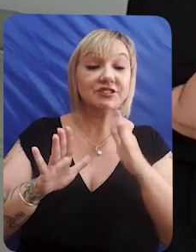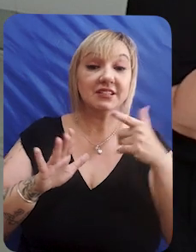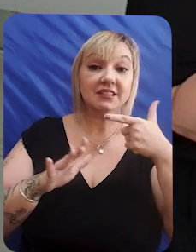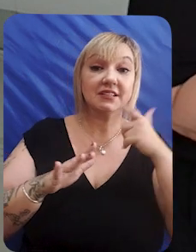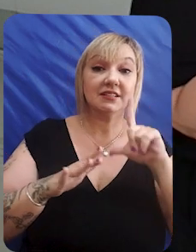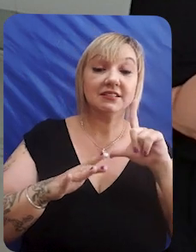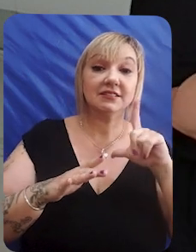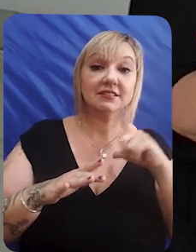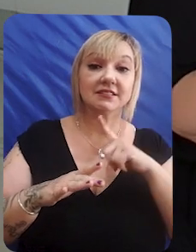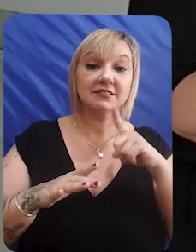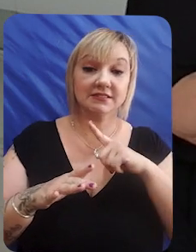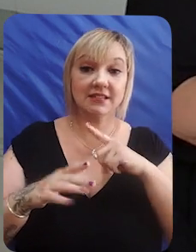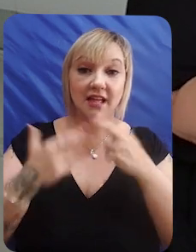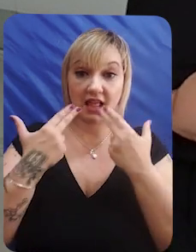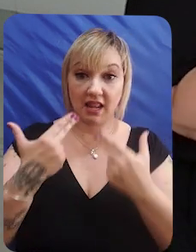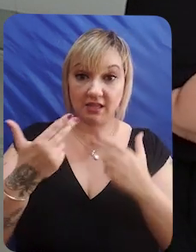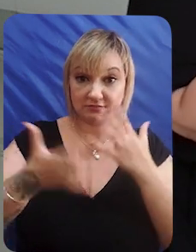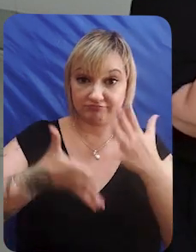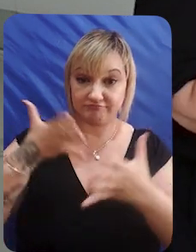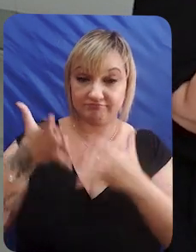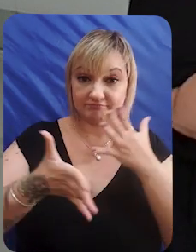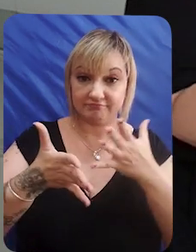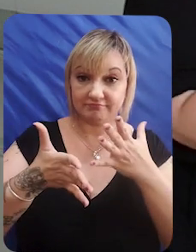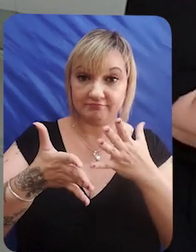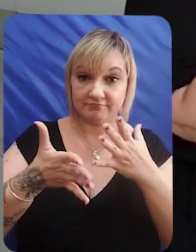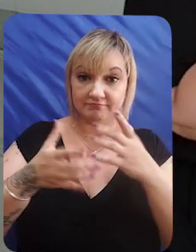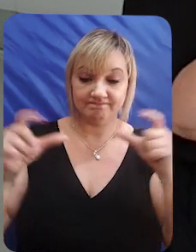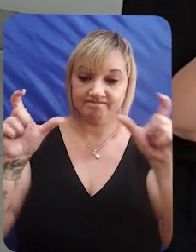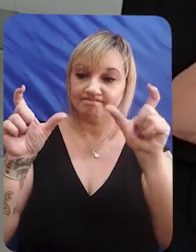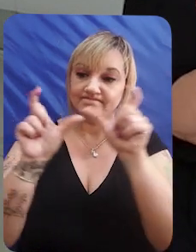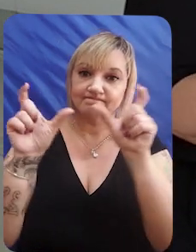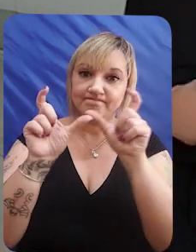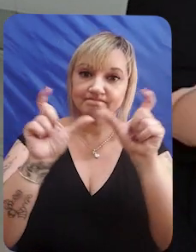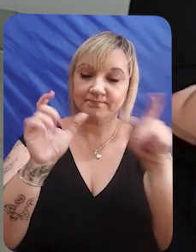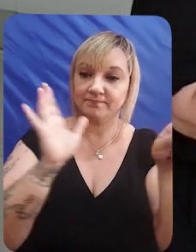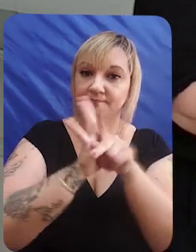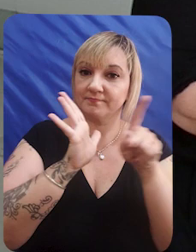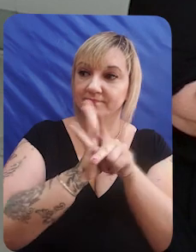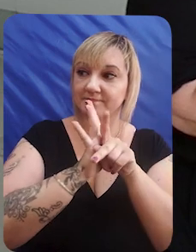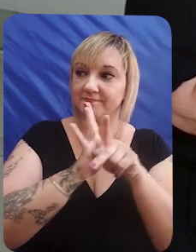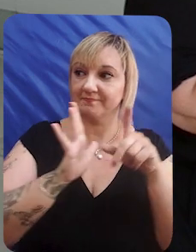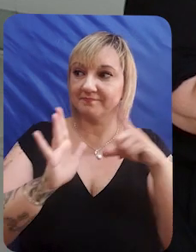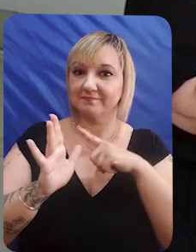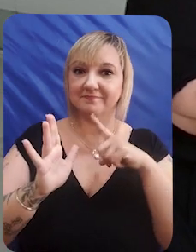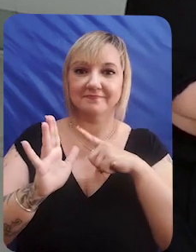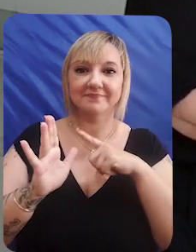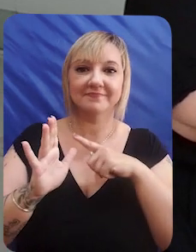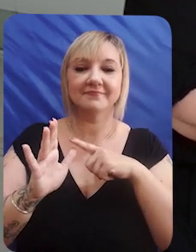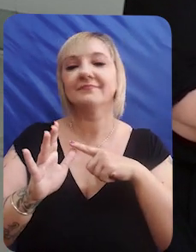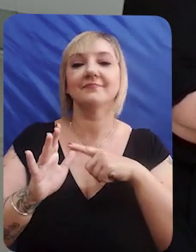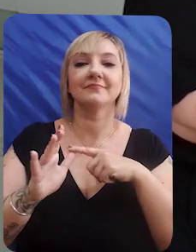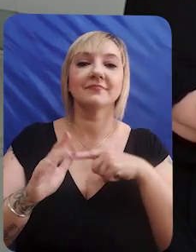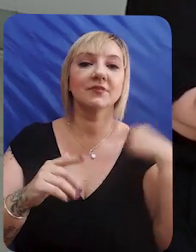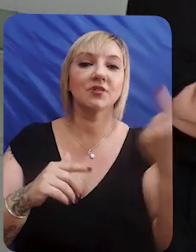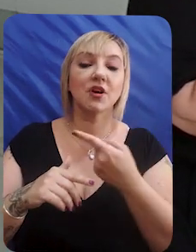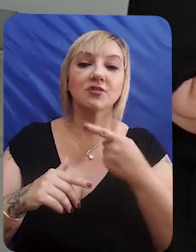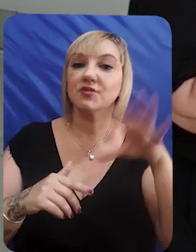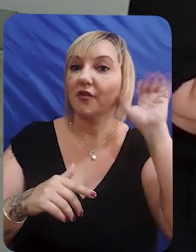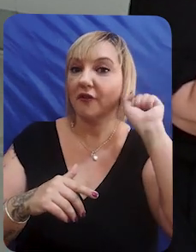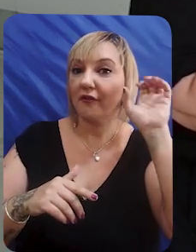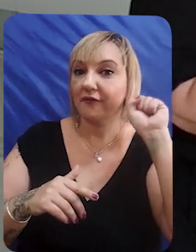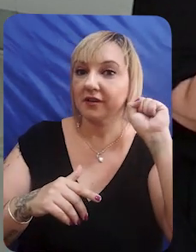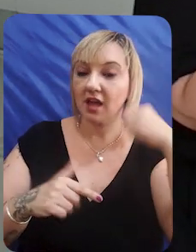antes, a língua de sinais ela tem uma sintaxe própria, uma gramática própria. Nós aqui, enquanto ouvintes,